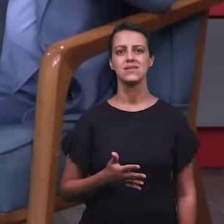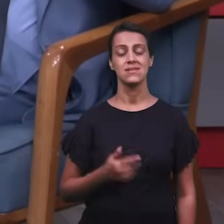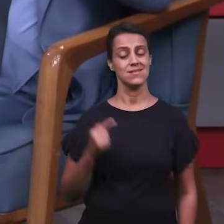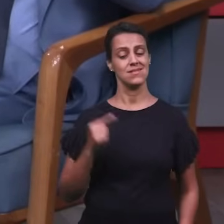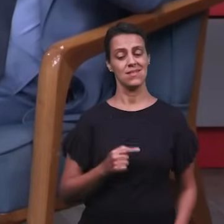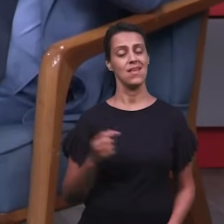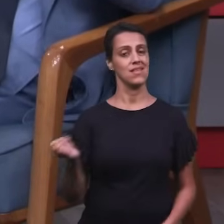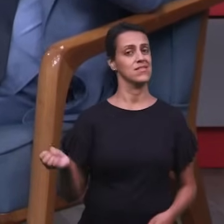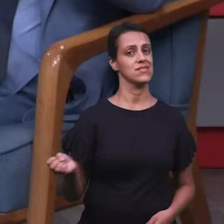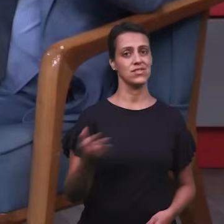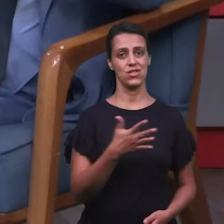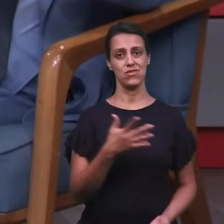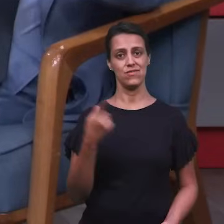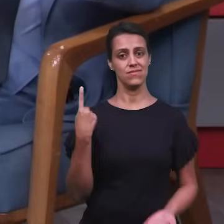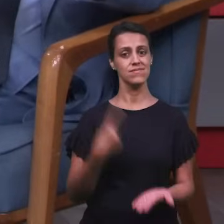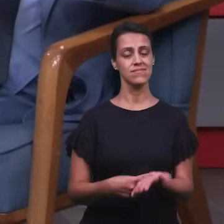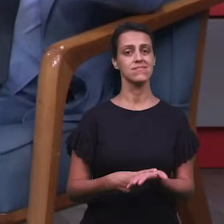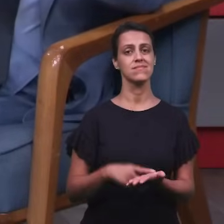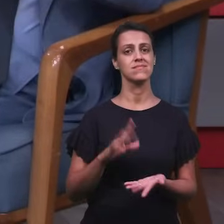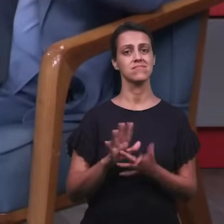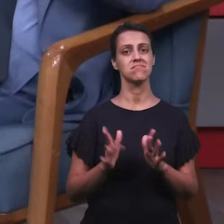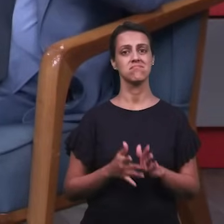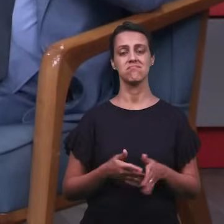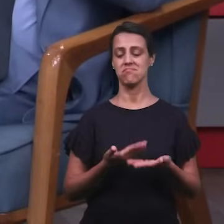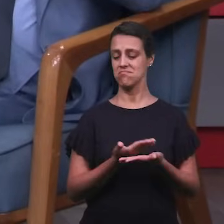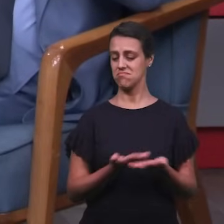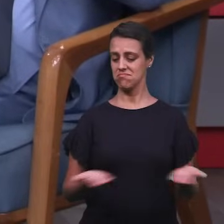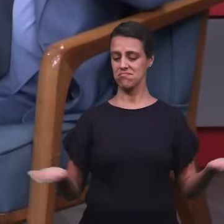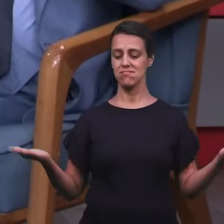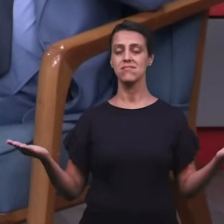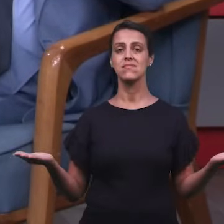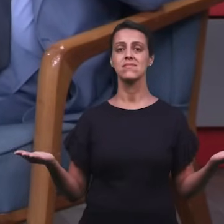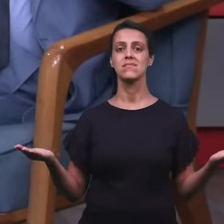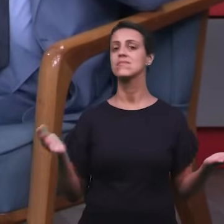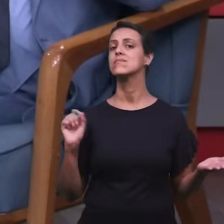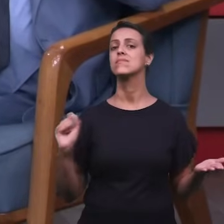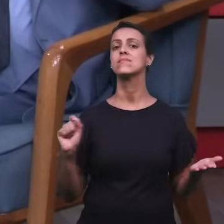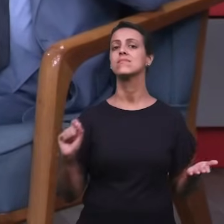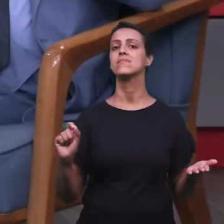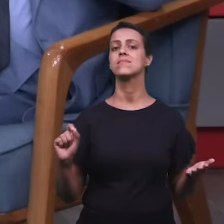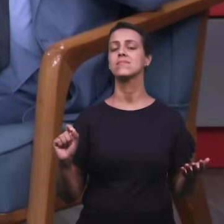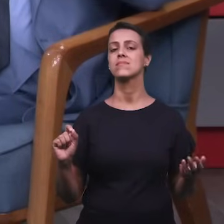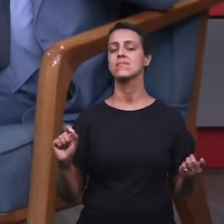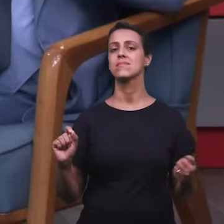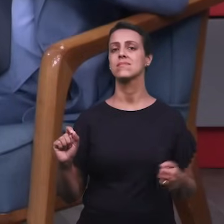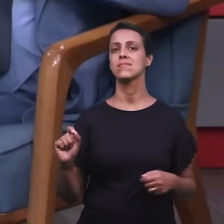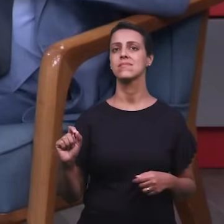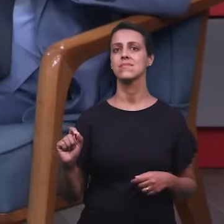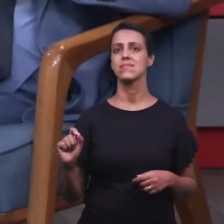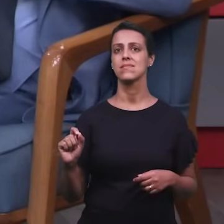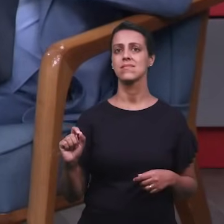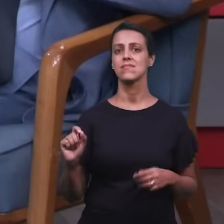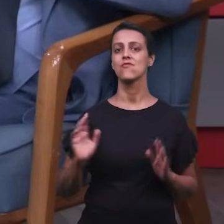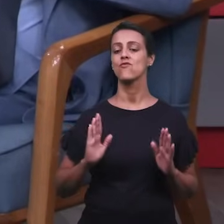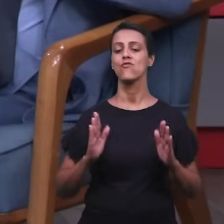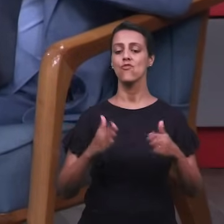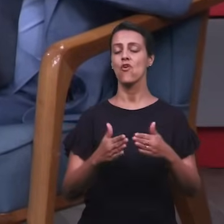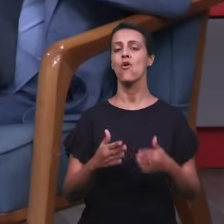Nesse novo pacto que ele estabelece ali, o que está acontecendo? A ênfase